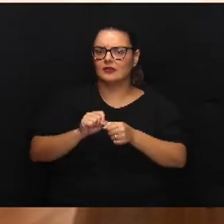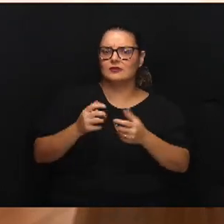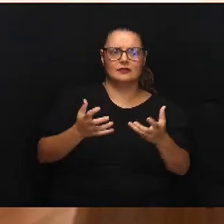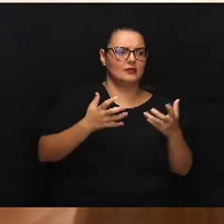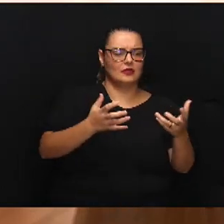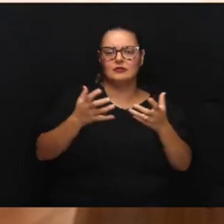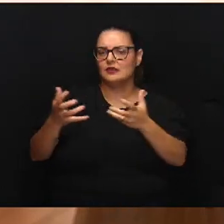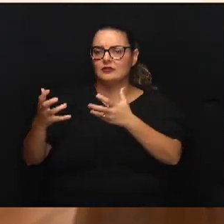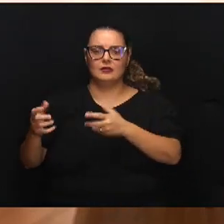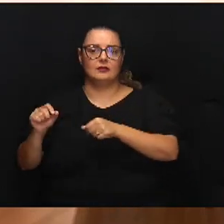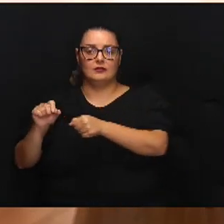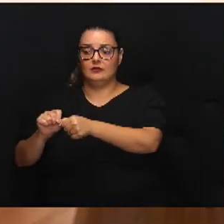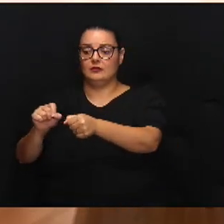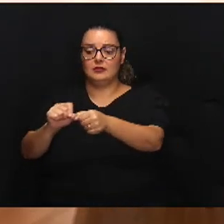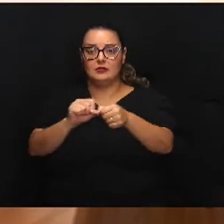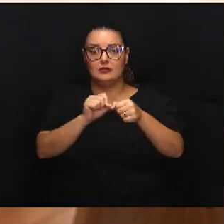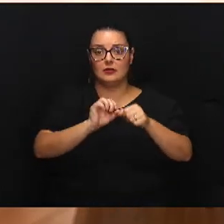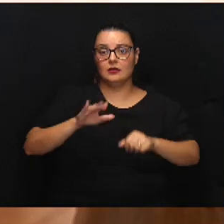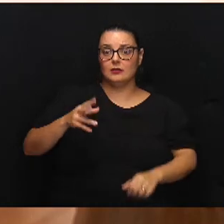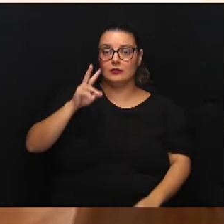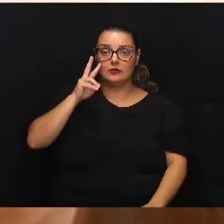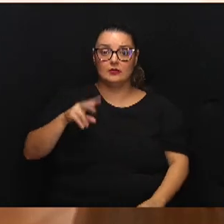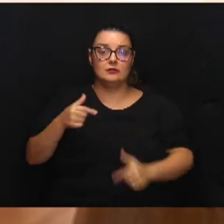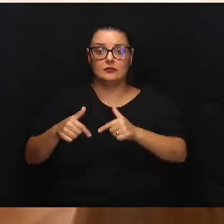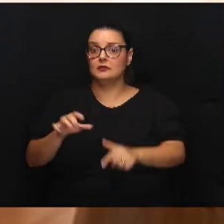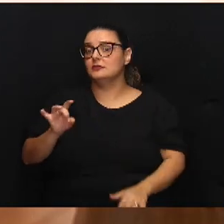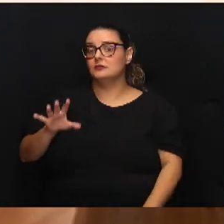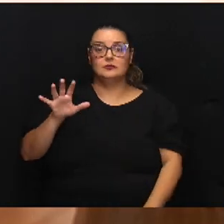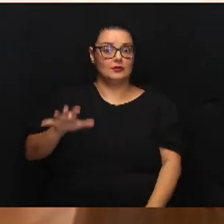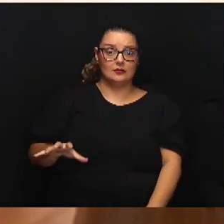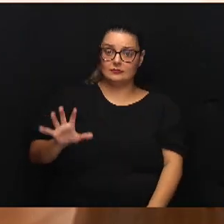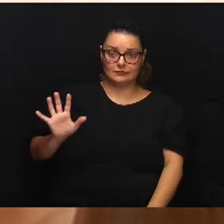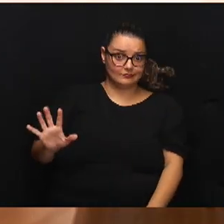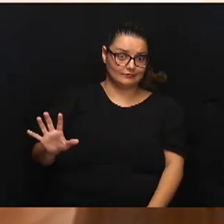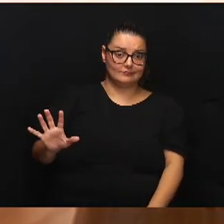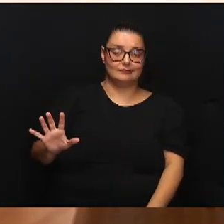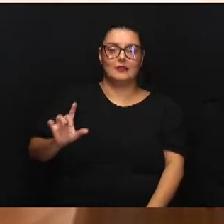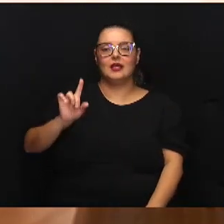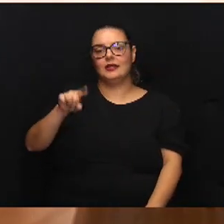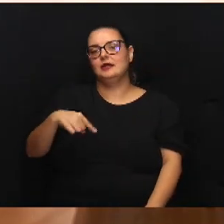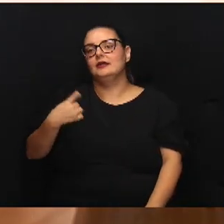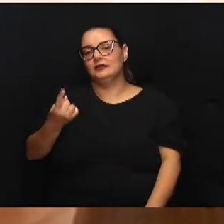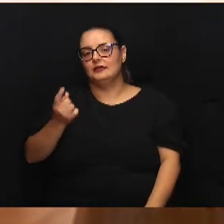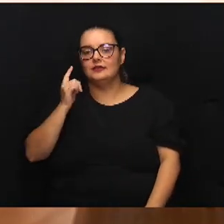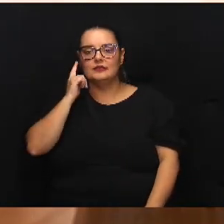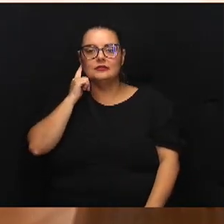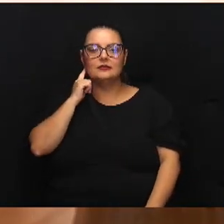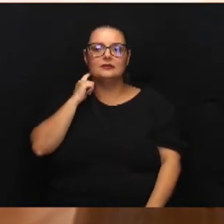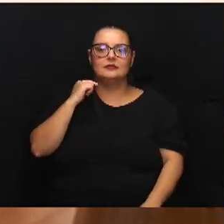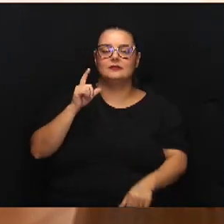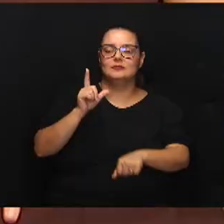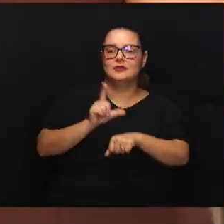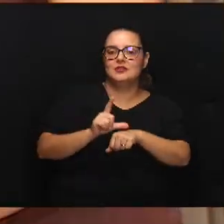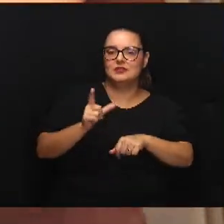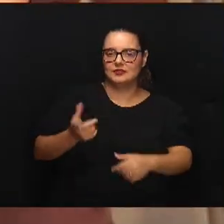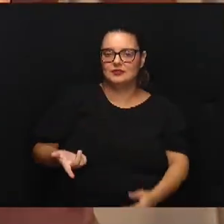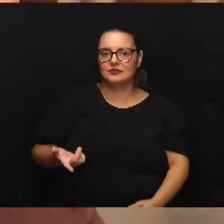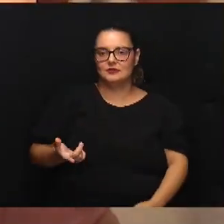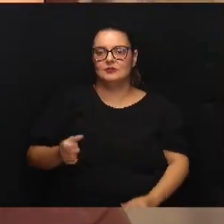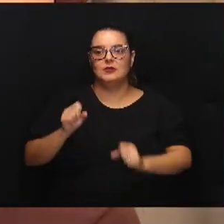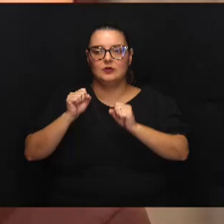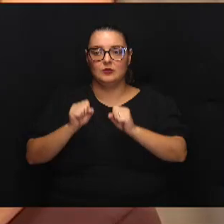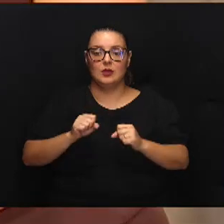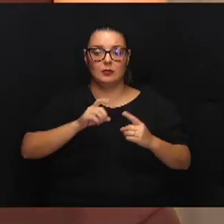quero. E aí eu fui fazendo, na hora que eu vi eu já estava trabalhando só com isso. E aí depois veio a loja em seguida, para eu